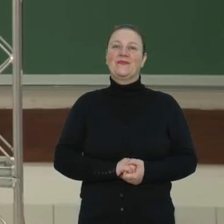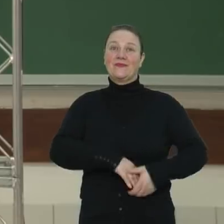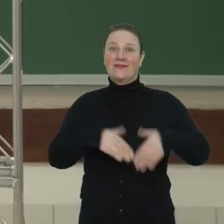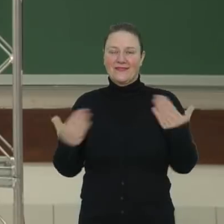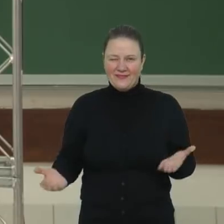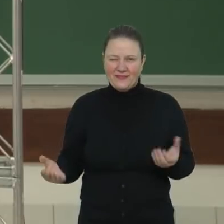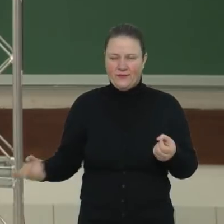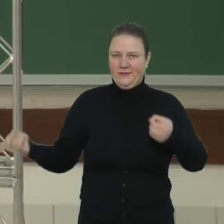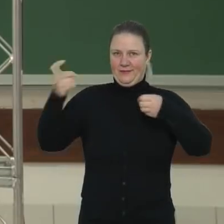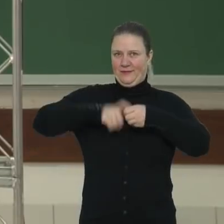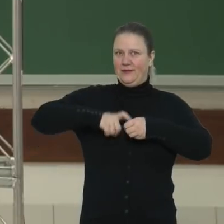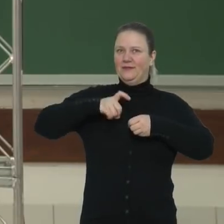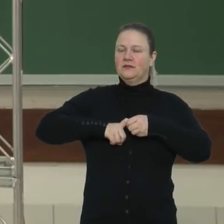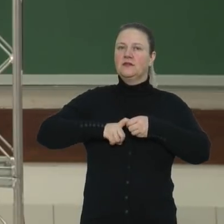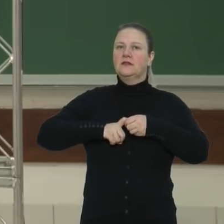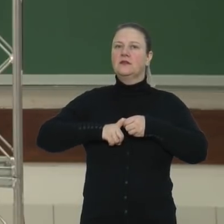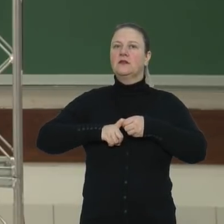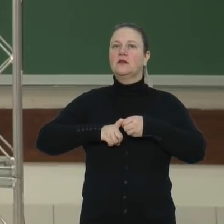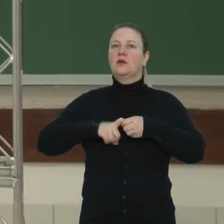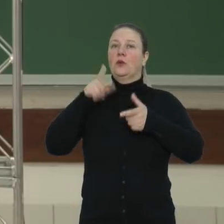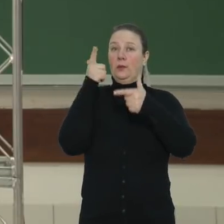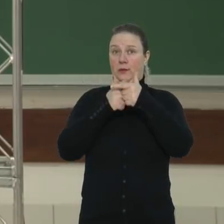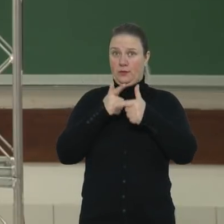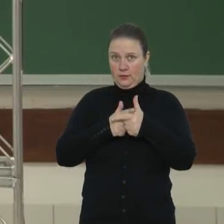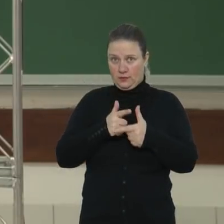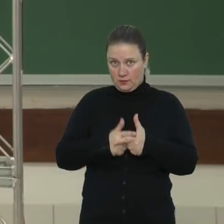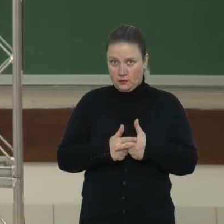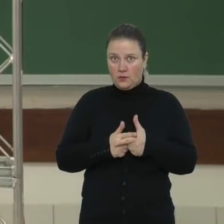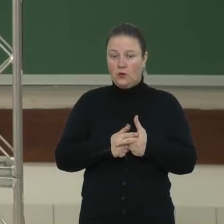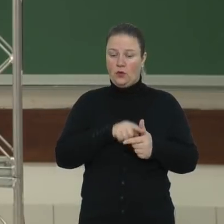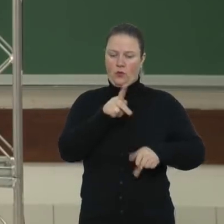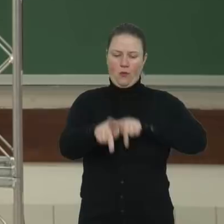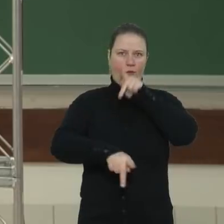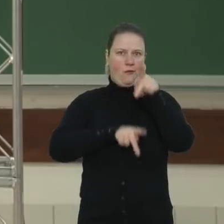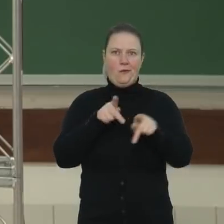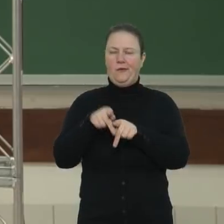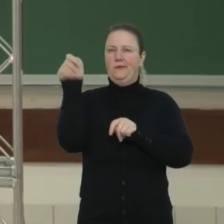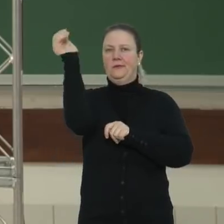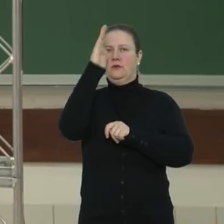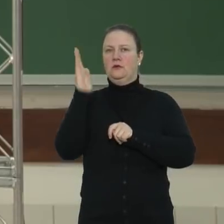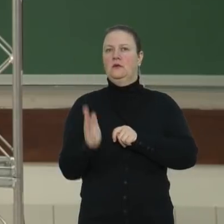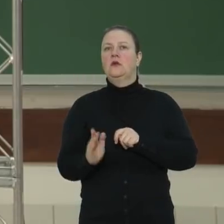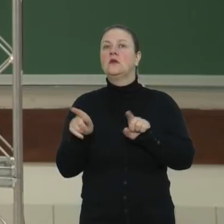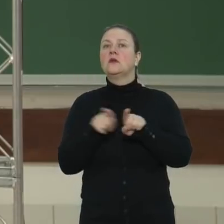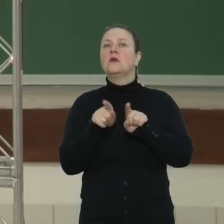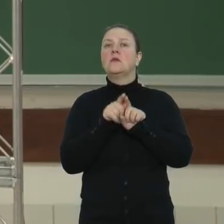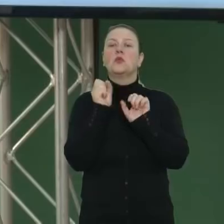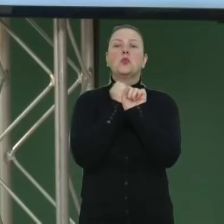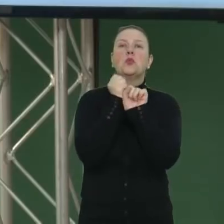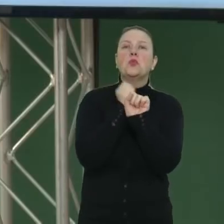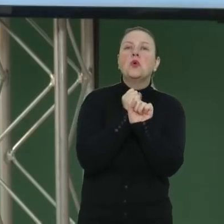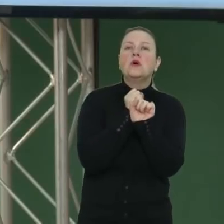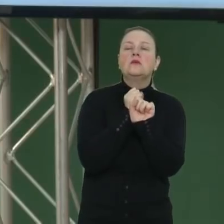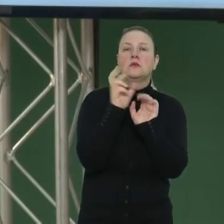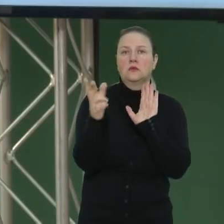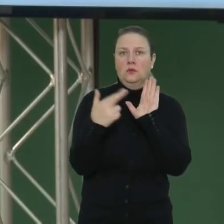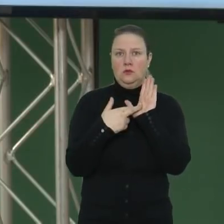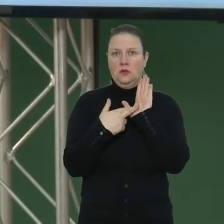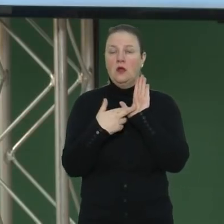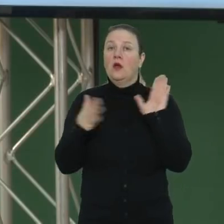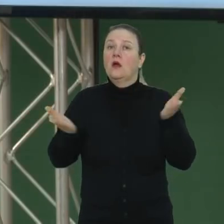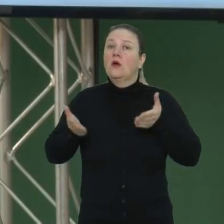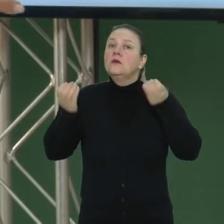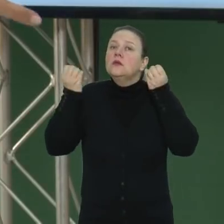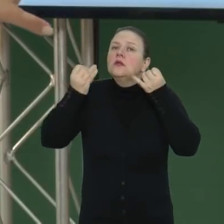Então lá, pessoal, vamos retomar aqui com o nosso probleminha da população, né, e o ano que a gente está procurando. Só a professora vai fazer um esclarecimento